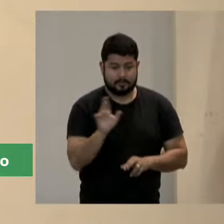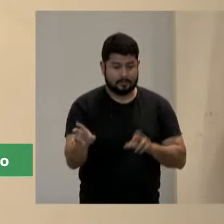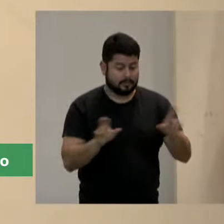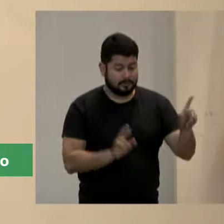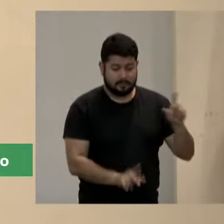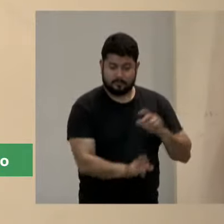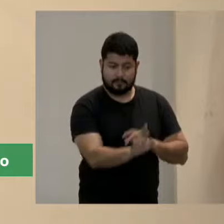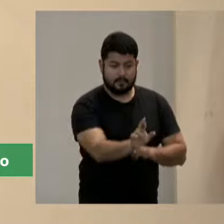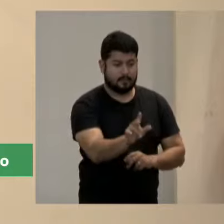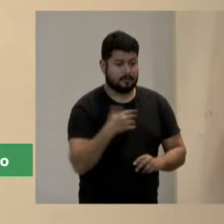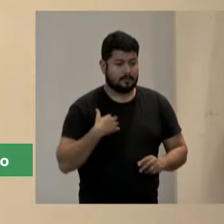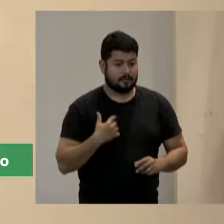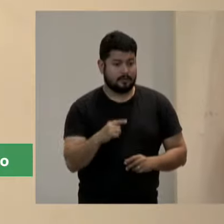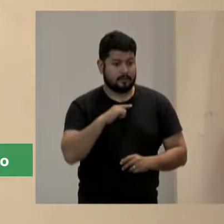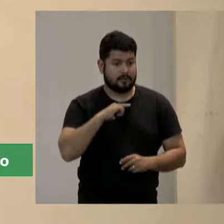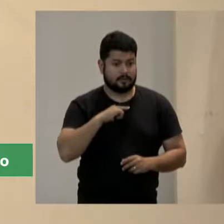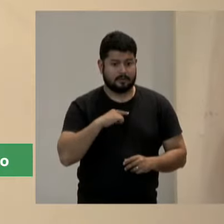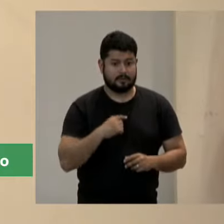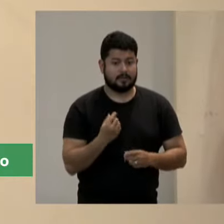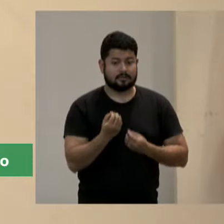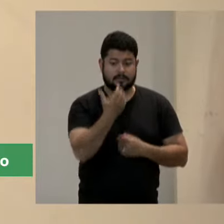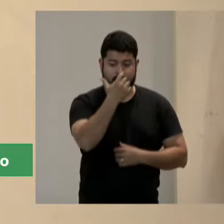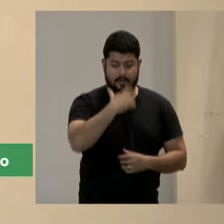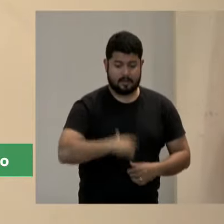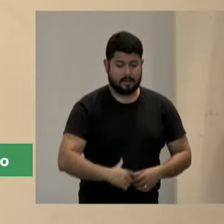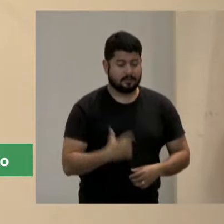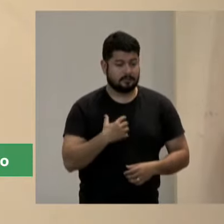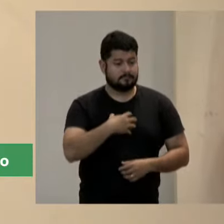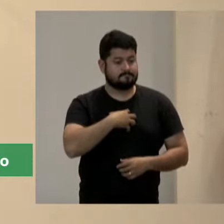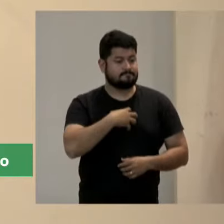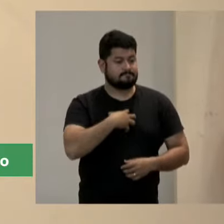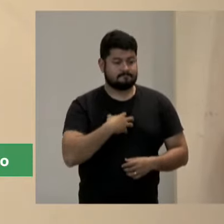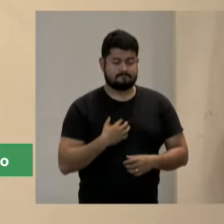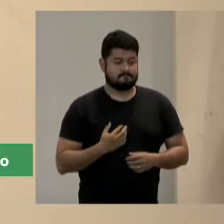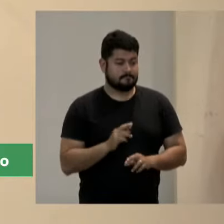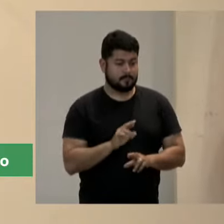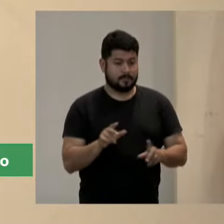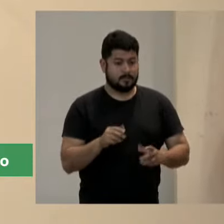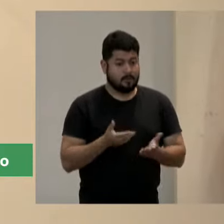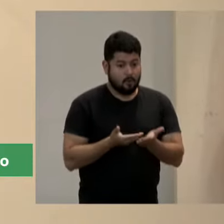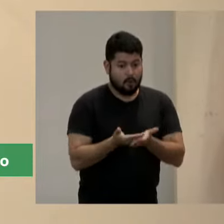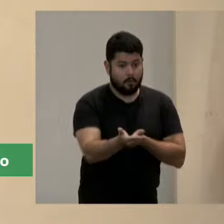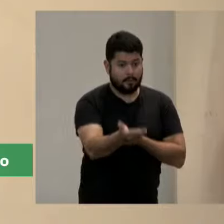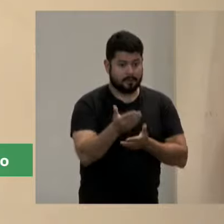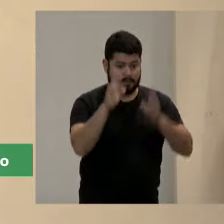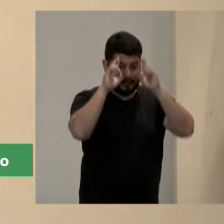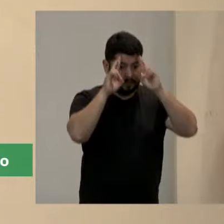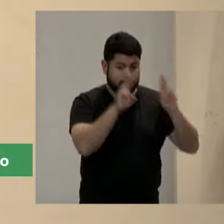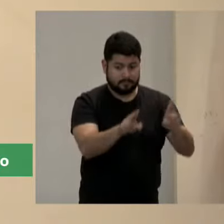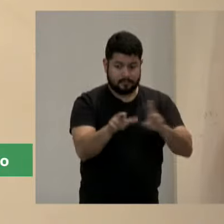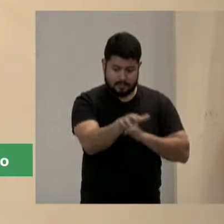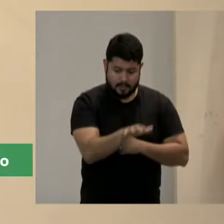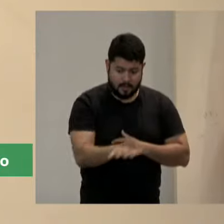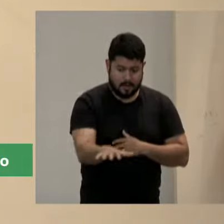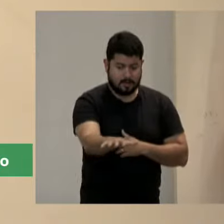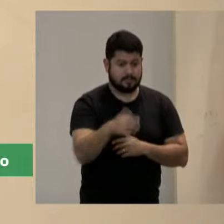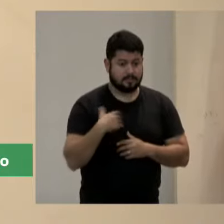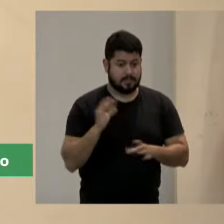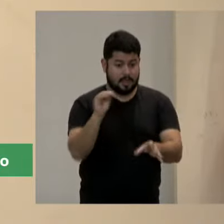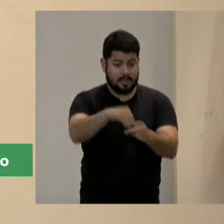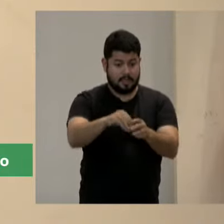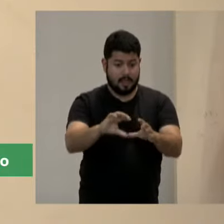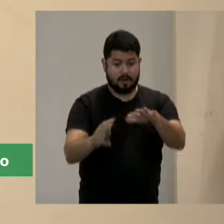limitações e temos nossa forma de ser e de agir. Quando nós começarmos a respeitar o espaço do outro dentro do seu próprio mundo, sem